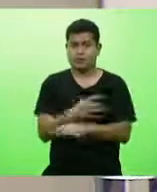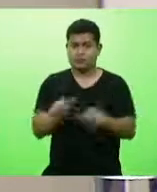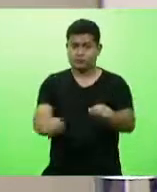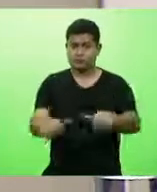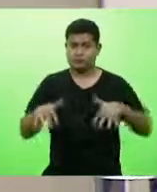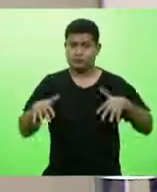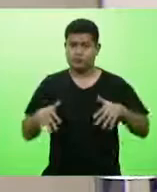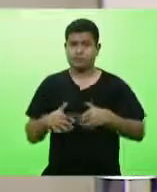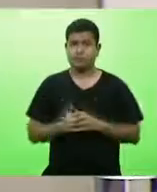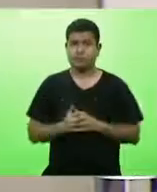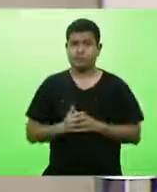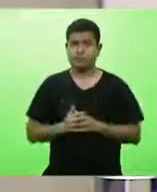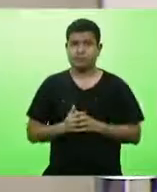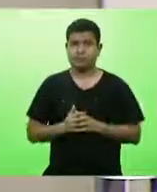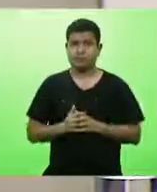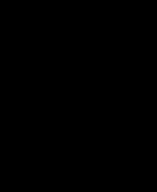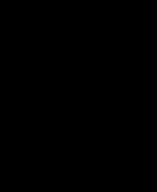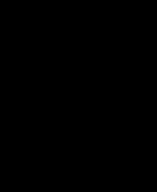a presente sessão.